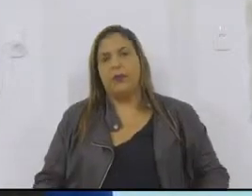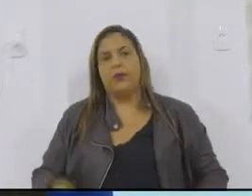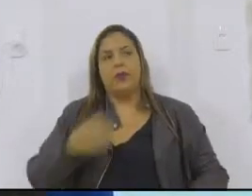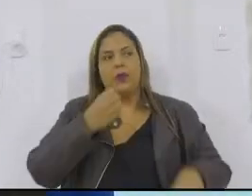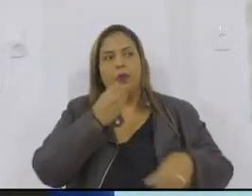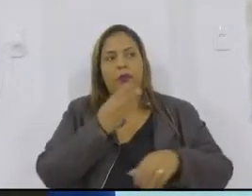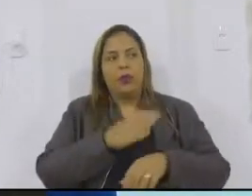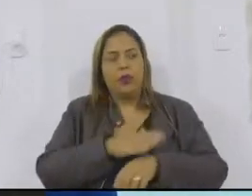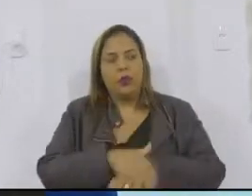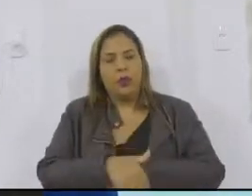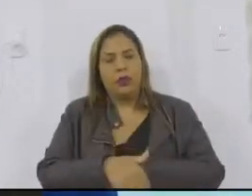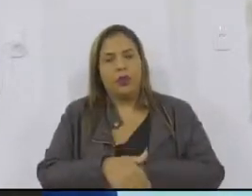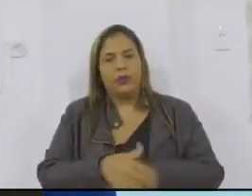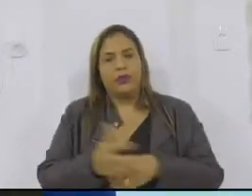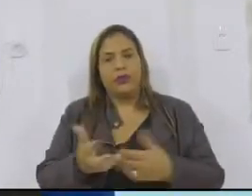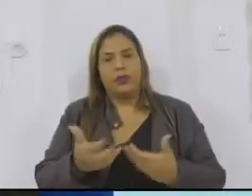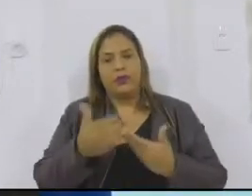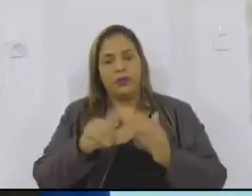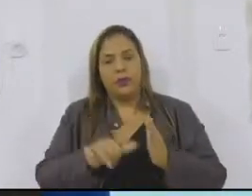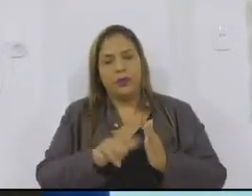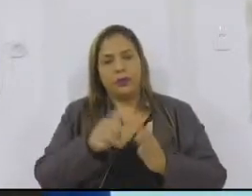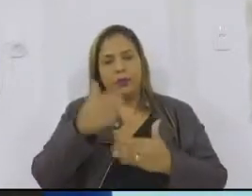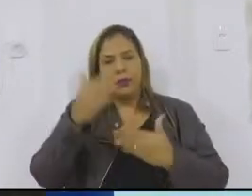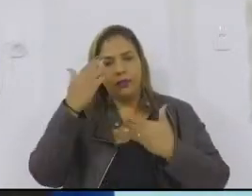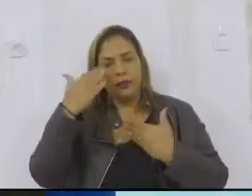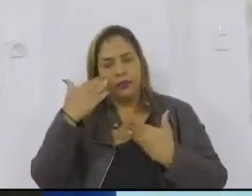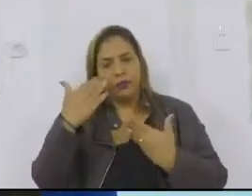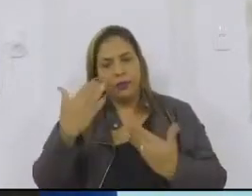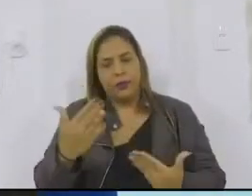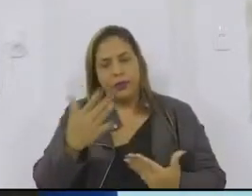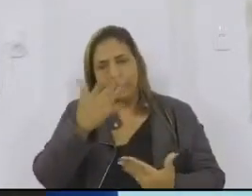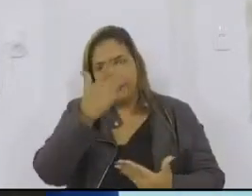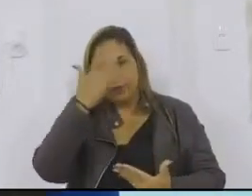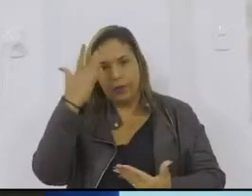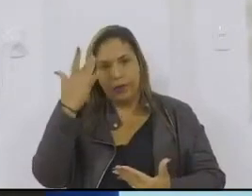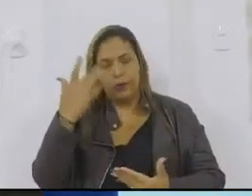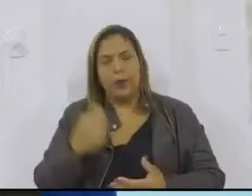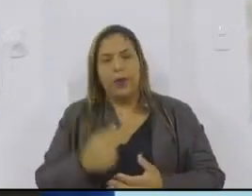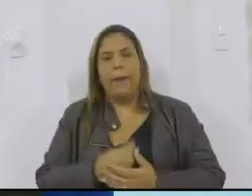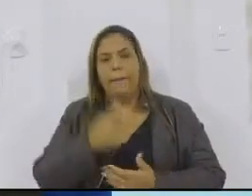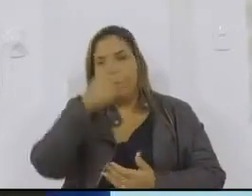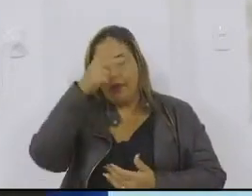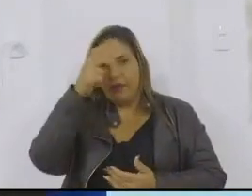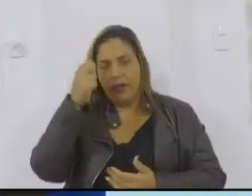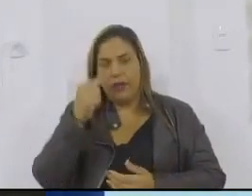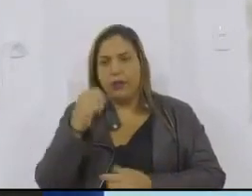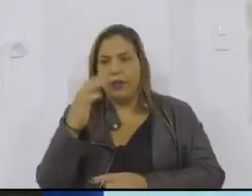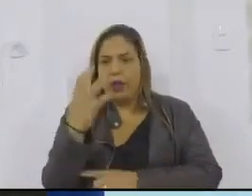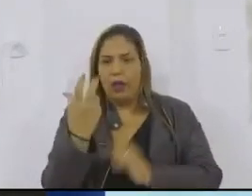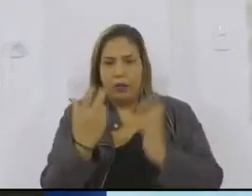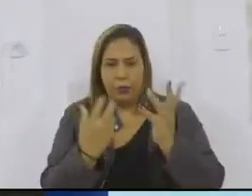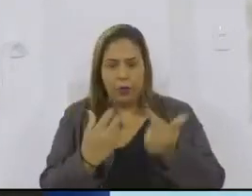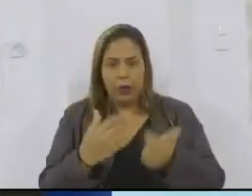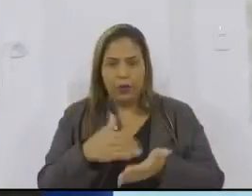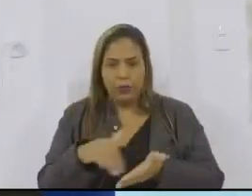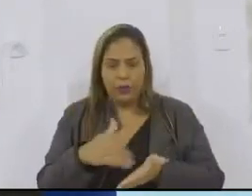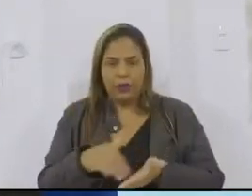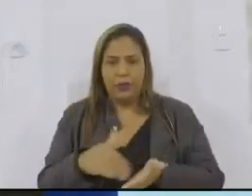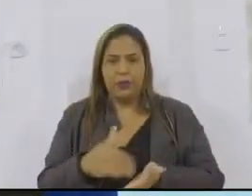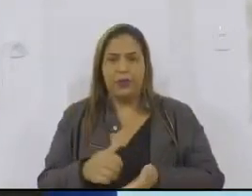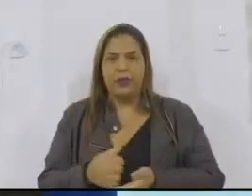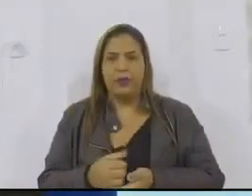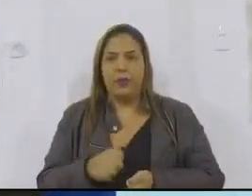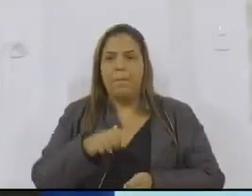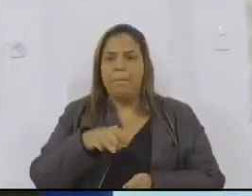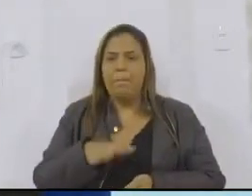Quero primeiramente agradecer, né, ao pessoal da prefeitura aí, do meio ambiente, por estar atendendo tão bem aí